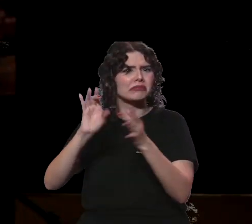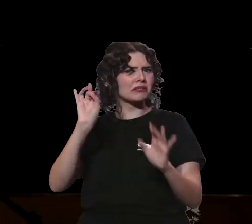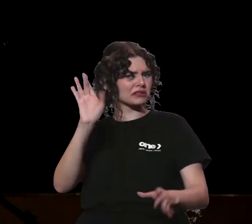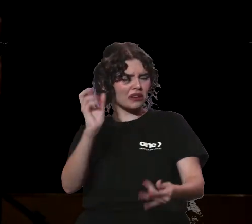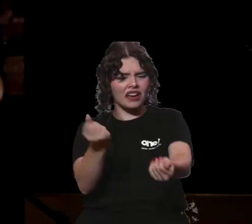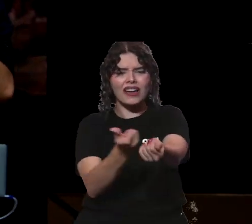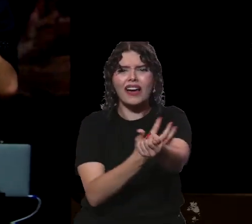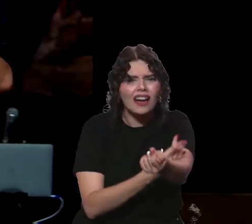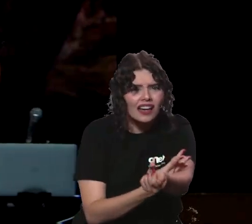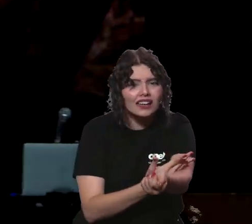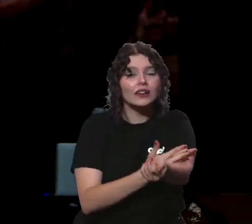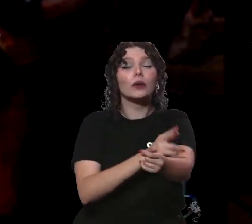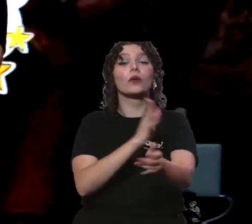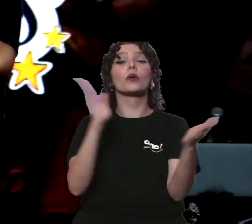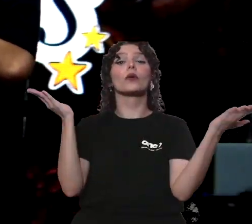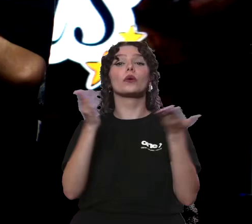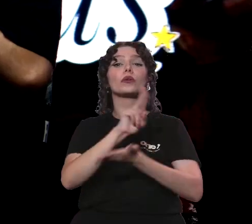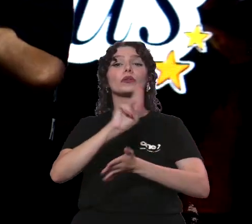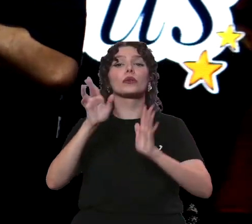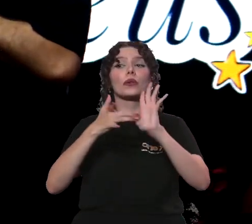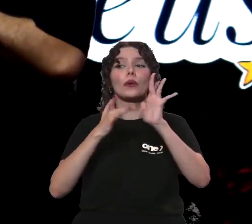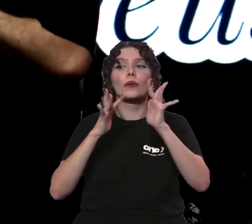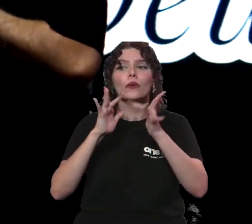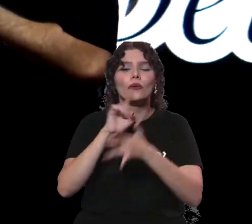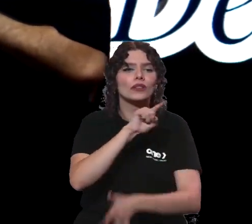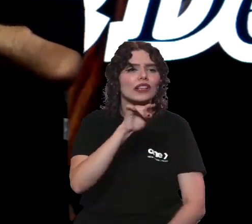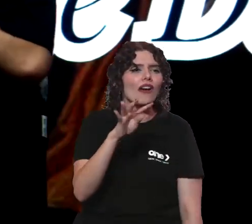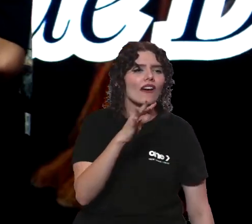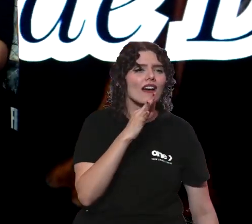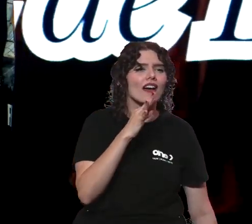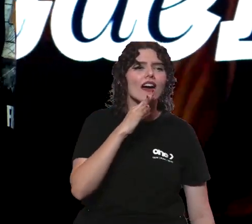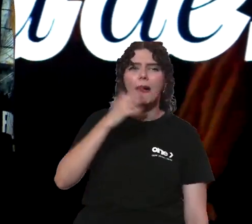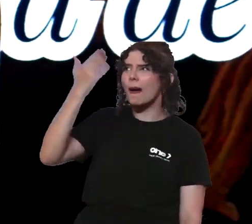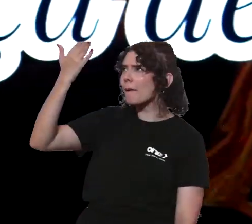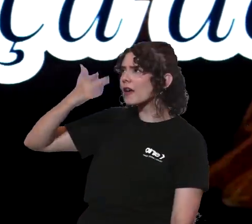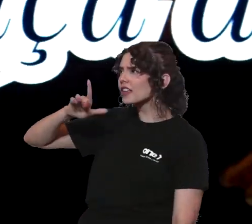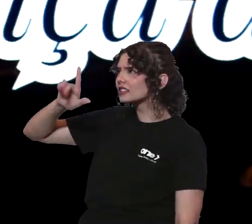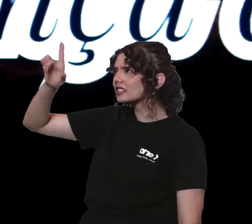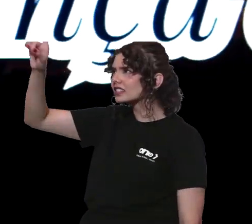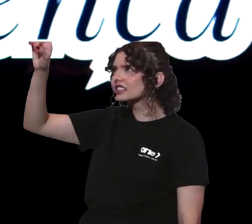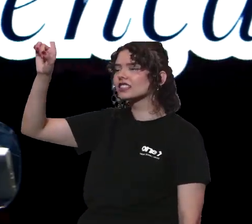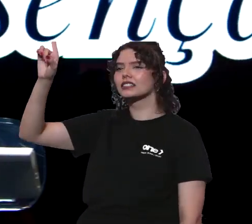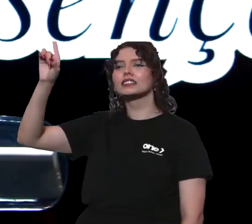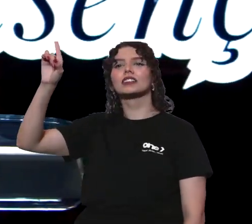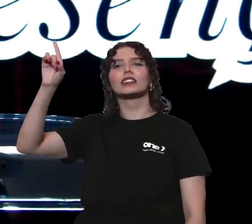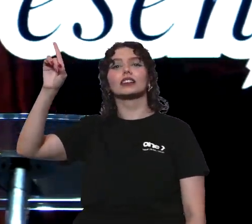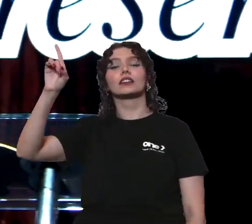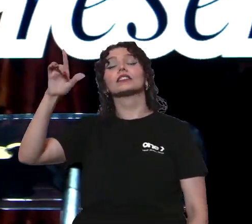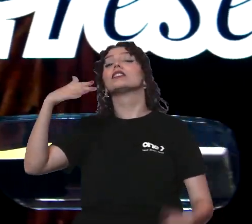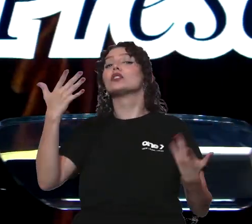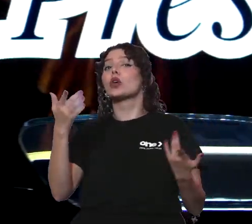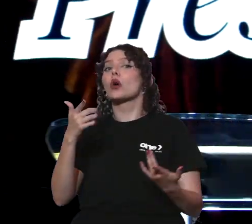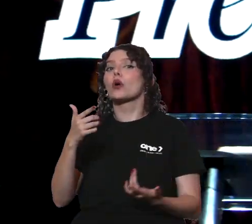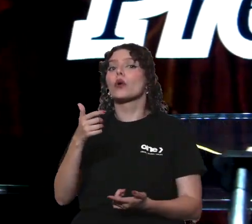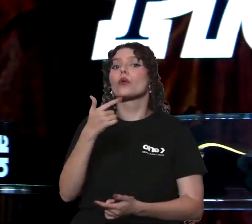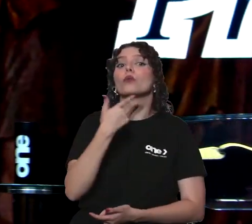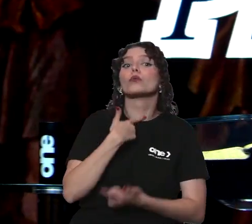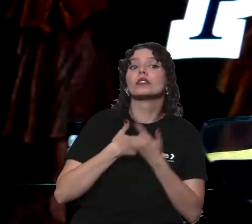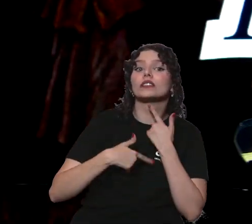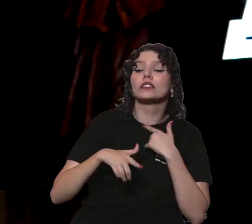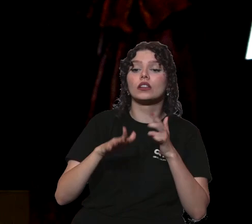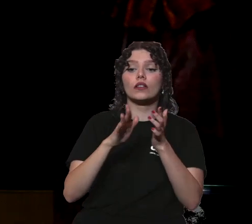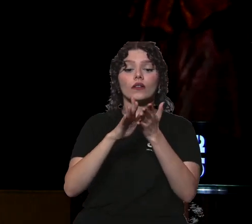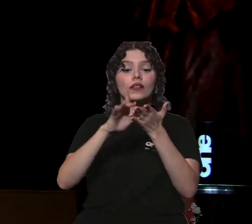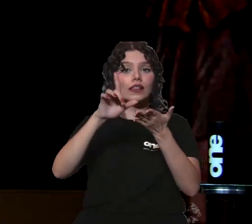emoção? Hoje, em nome de Jesus, você vai conhecer a presença de Deus. Essa é uma das intenções dessa